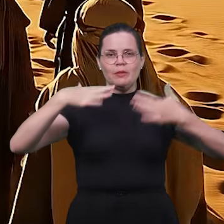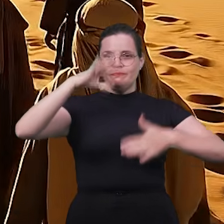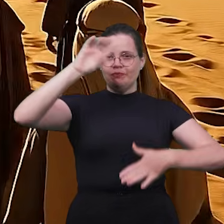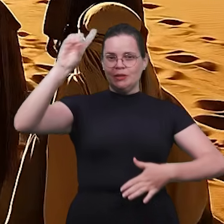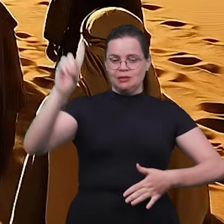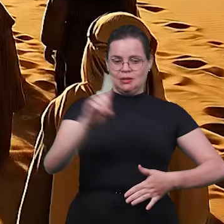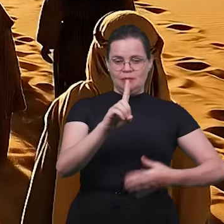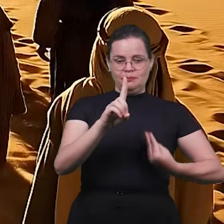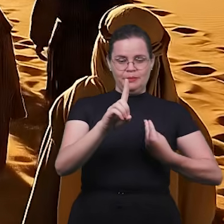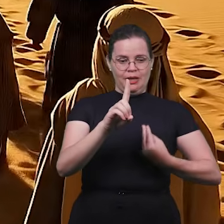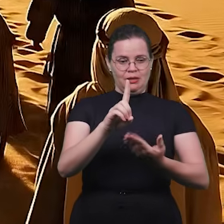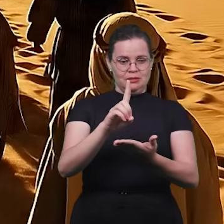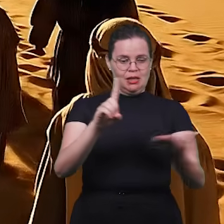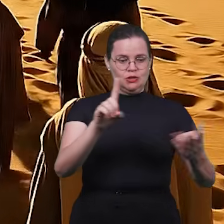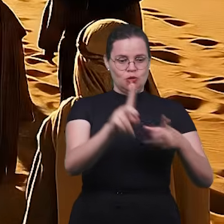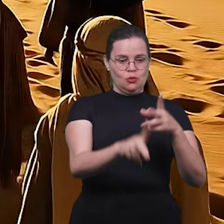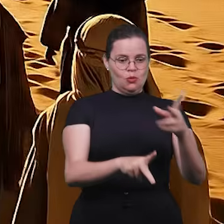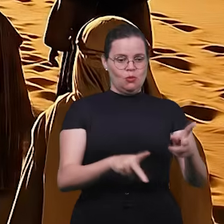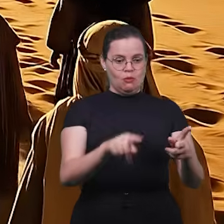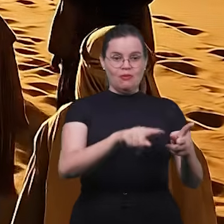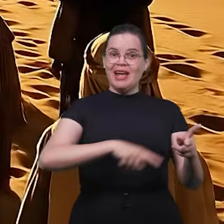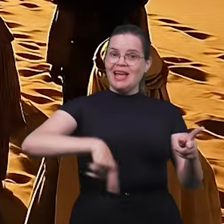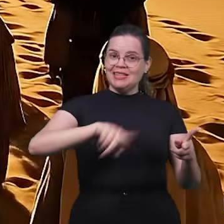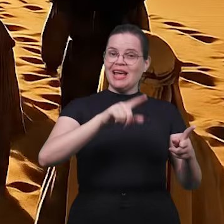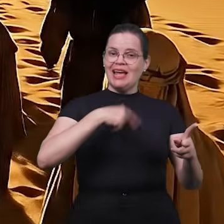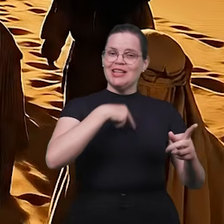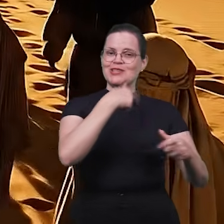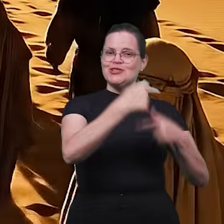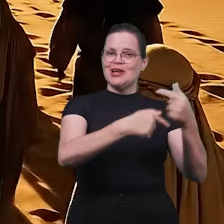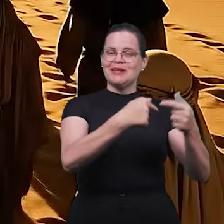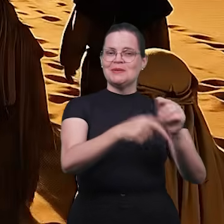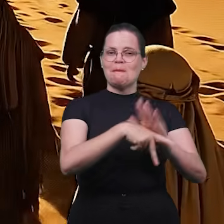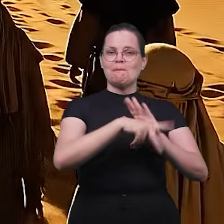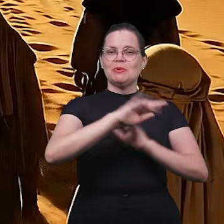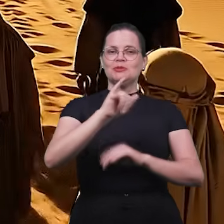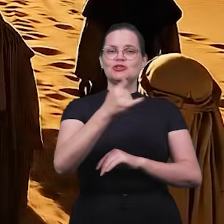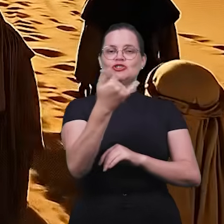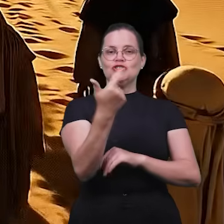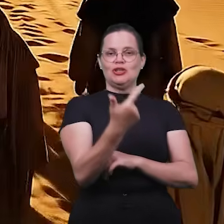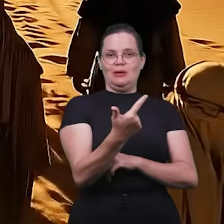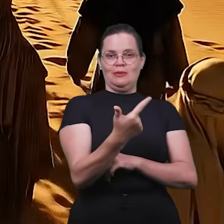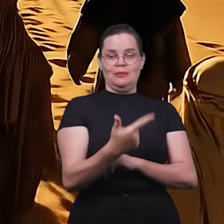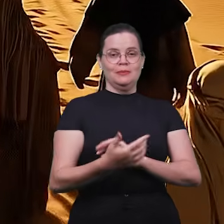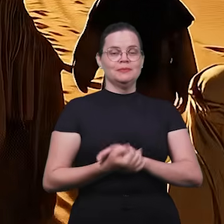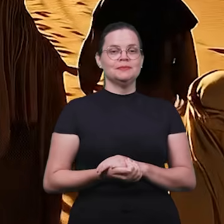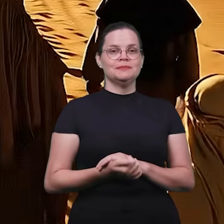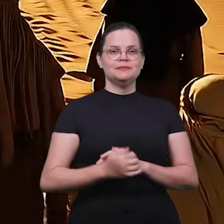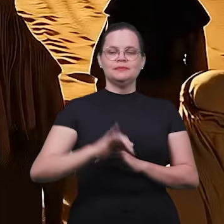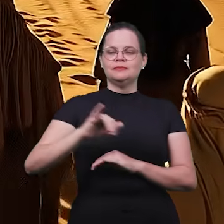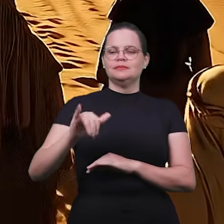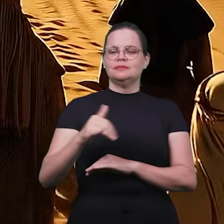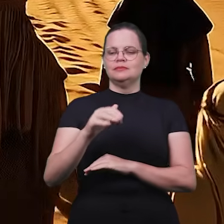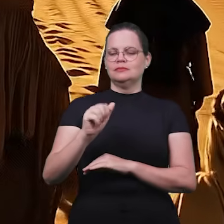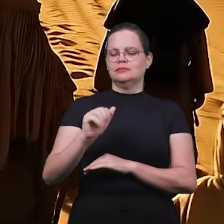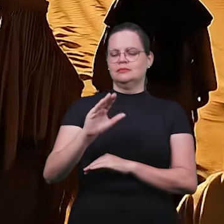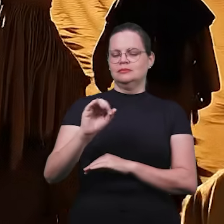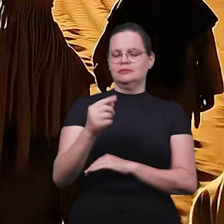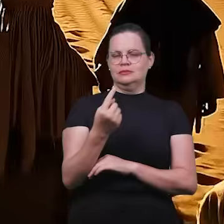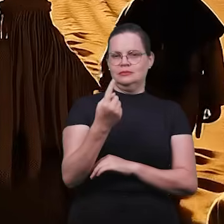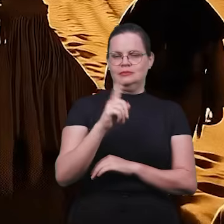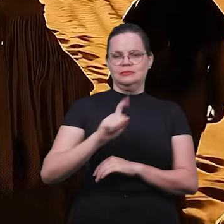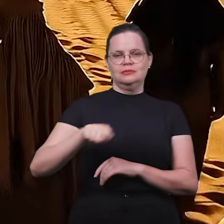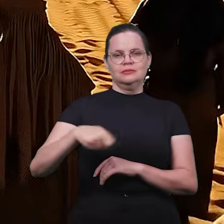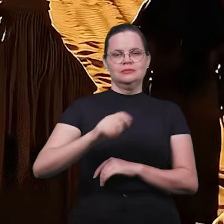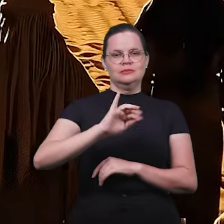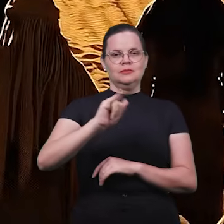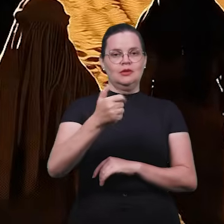chamados filhos de Jacó, isso nos remete ao cumprimento do propósito de Deus de